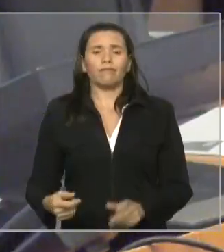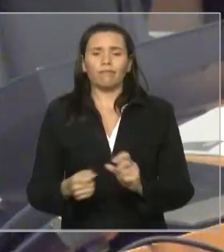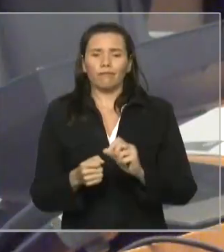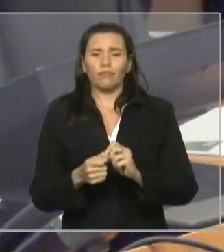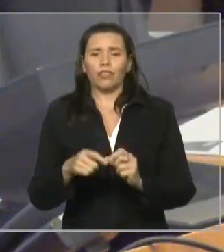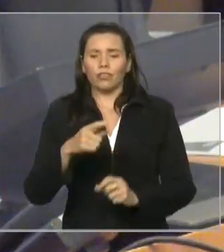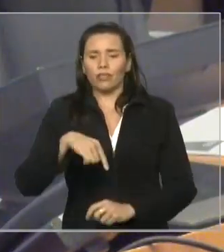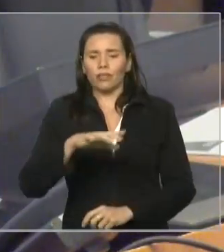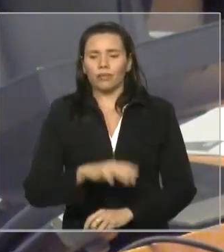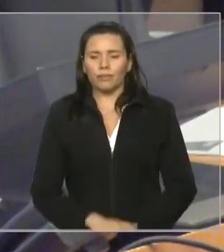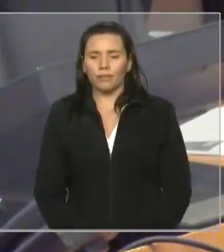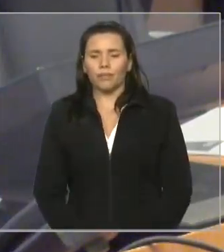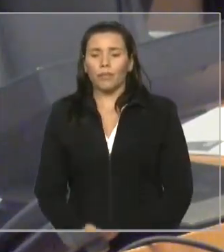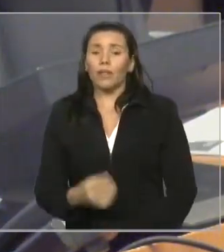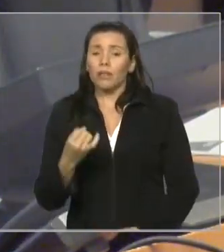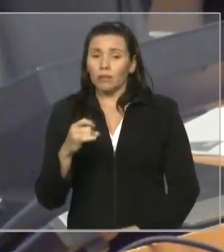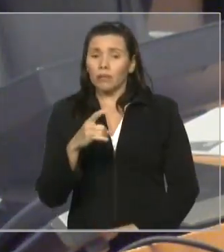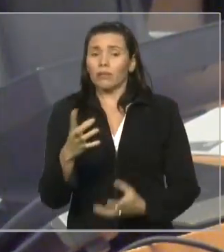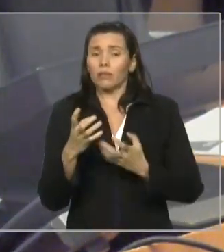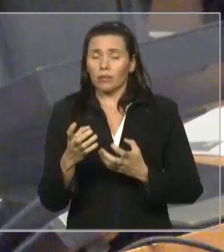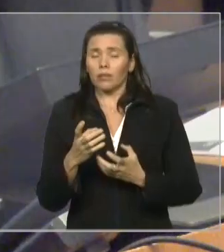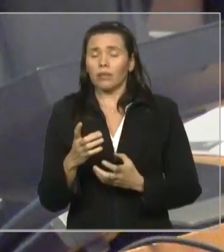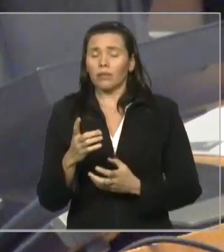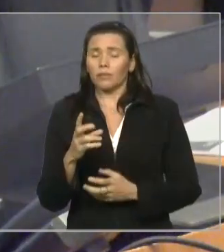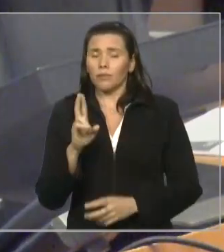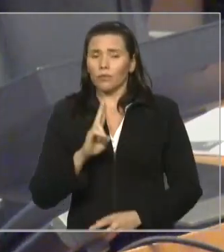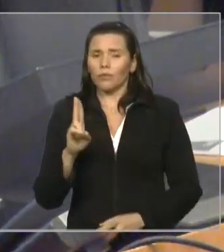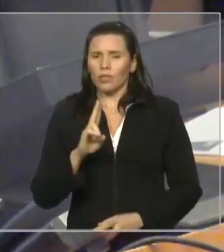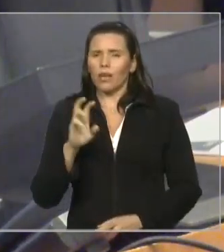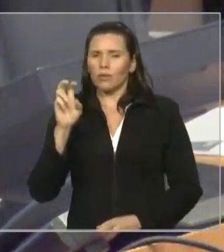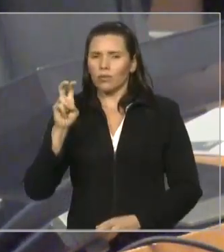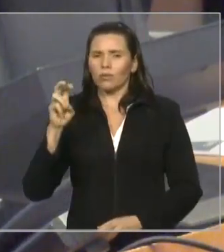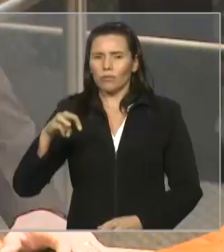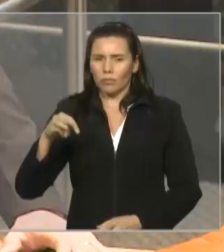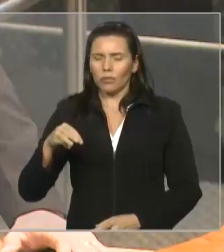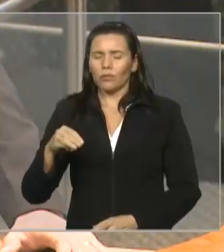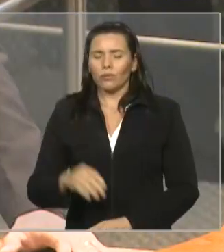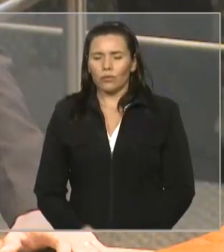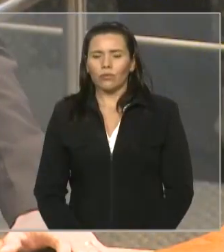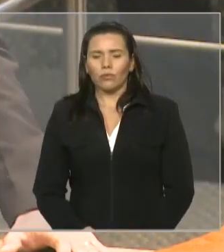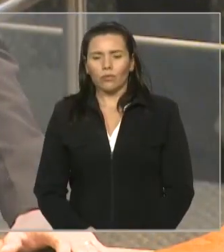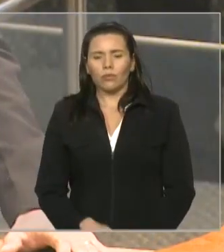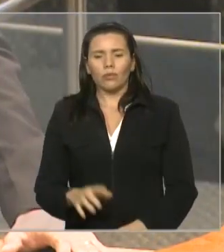usar os 5 minutos pela liderança... Não, já finalizei. Finalizou? Finalizei. Tá, então, muito obrigado. Tá.